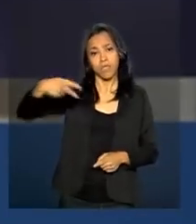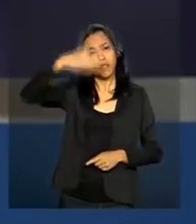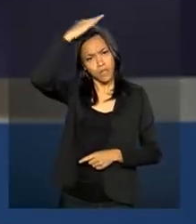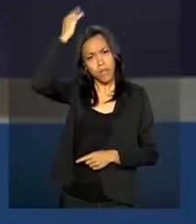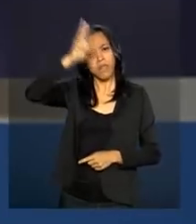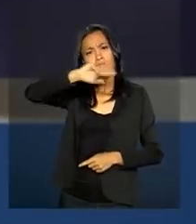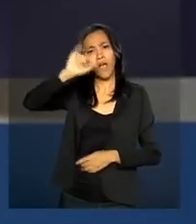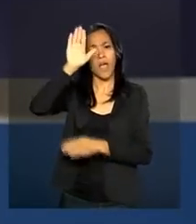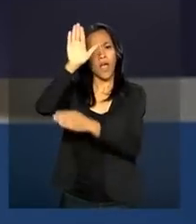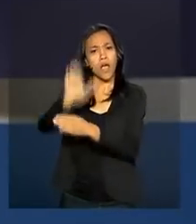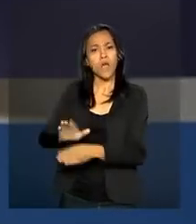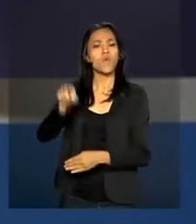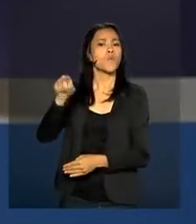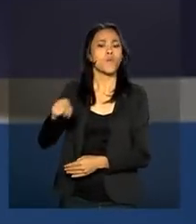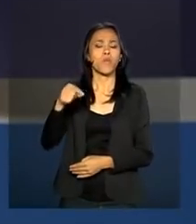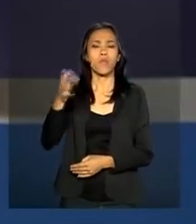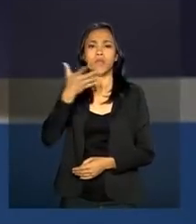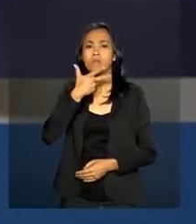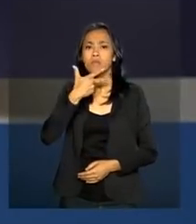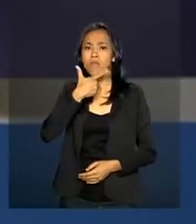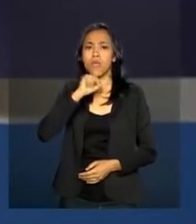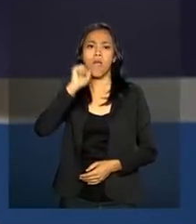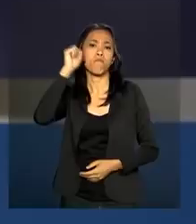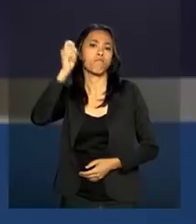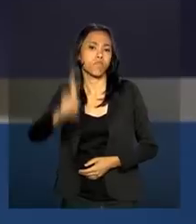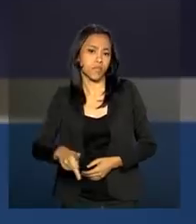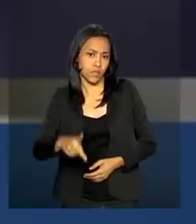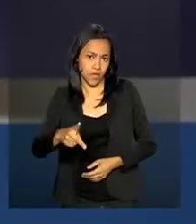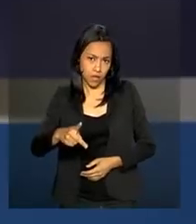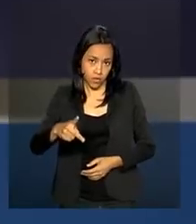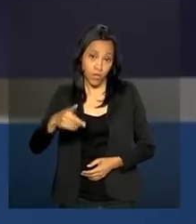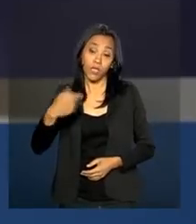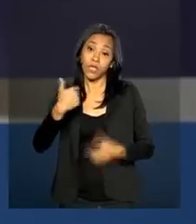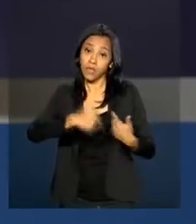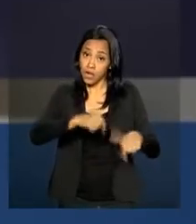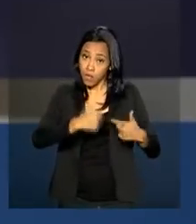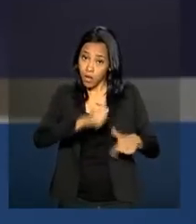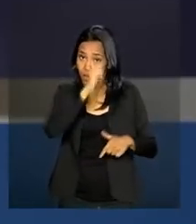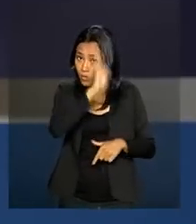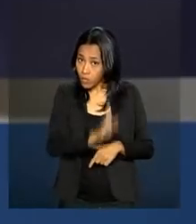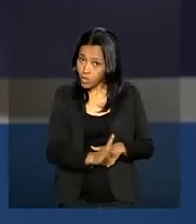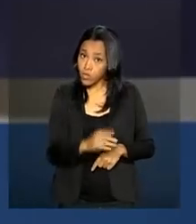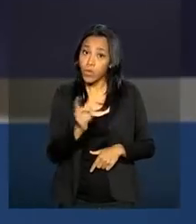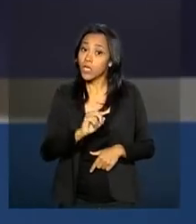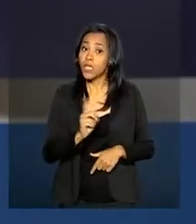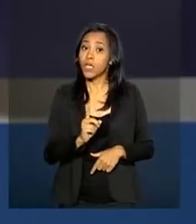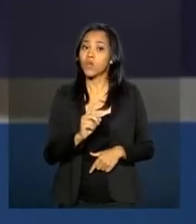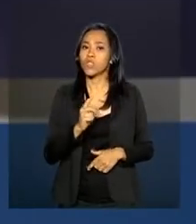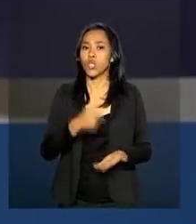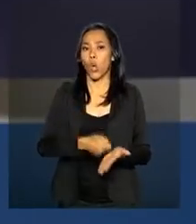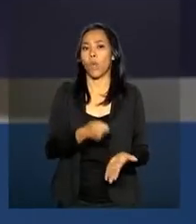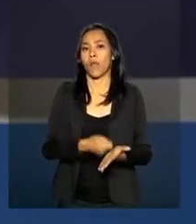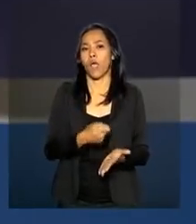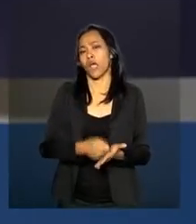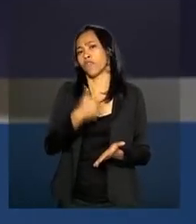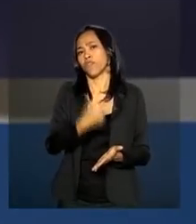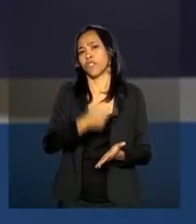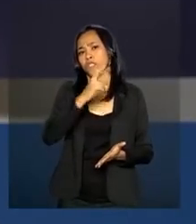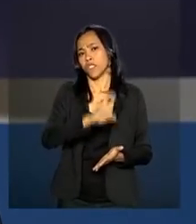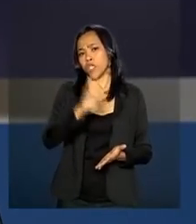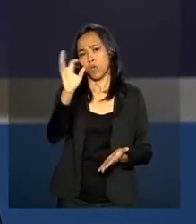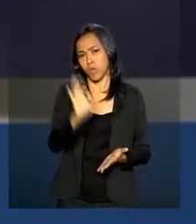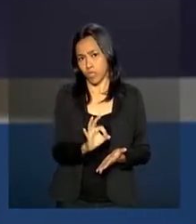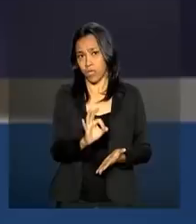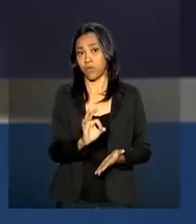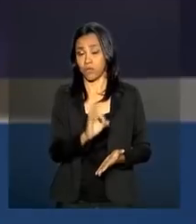chilenos aposentados que trabalham no Brasil o acordo vai permitir que não sejam cobrados 25% impostos pela Receita